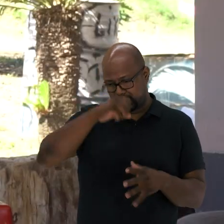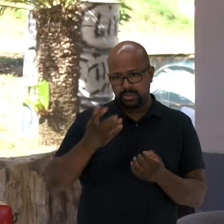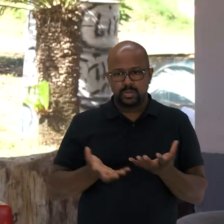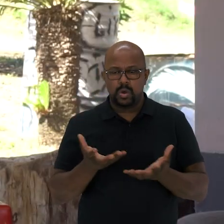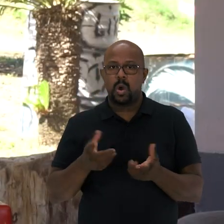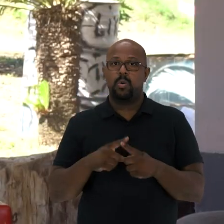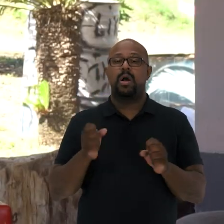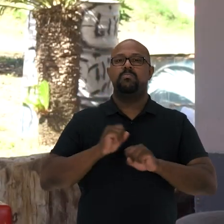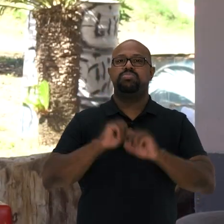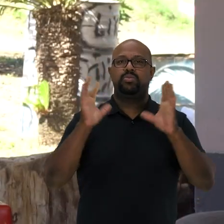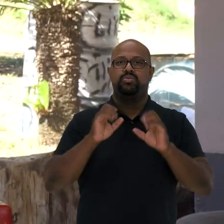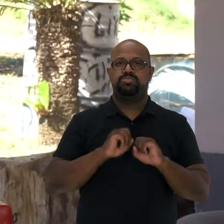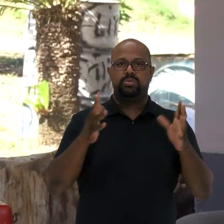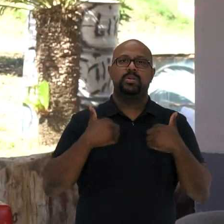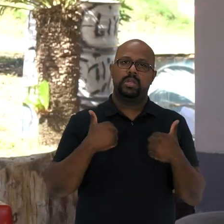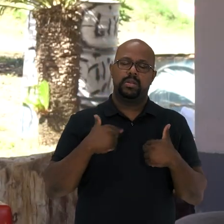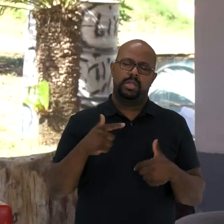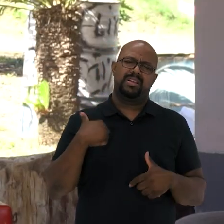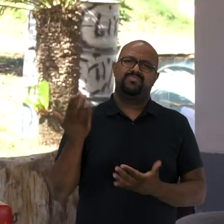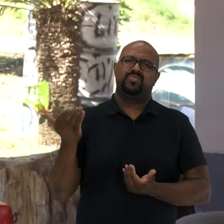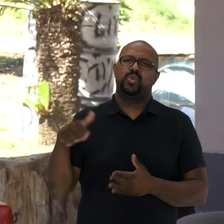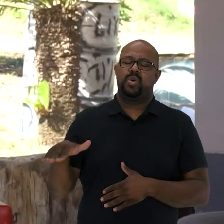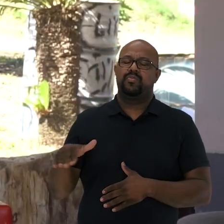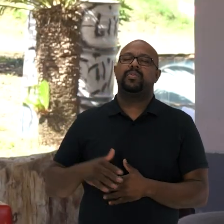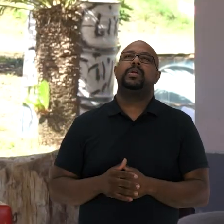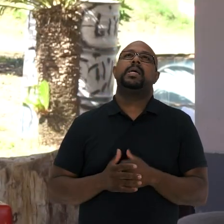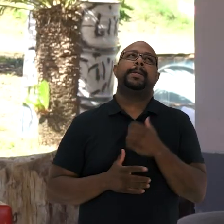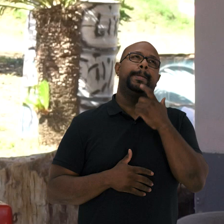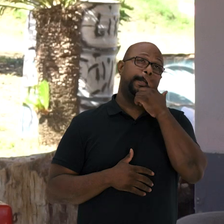lidar na época com explosivo. Eu era gurizão ainda.